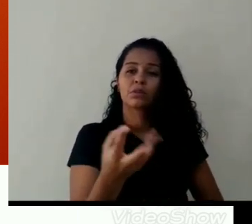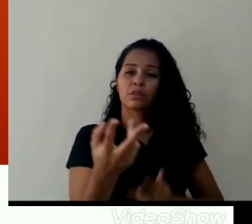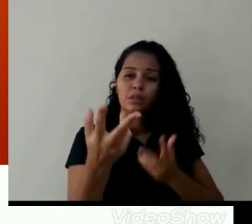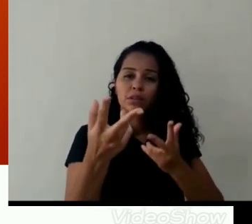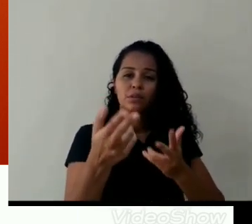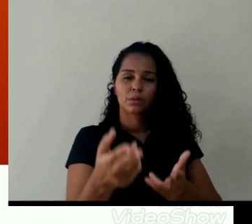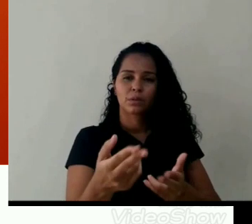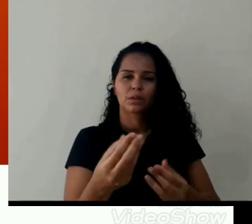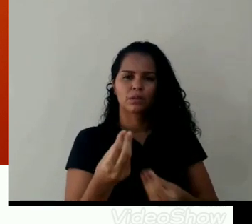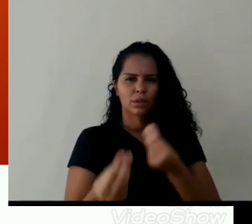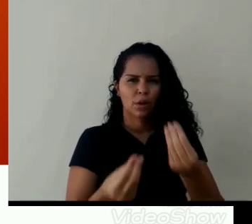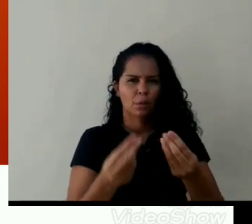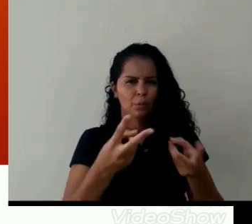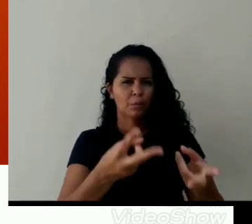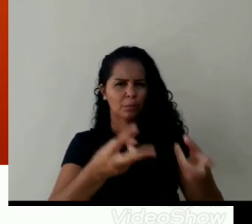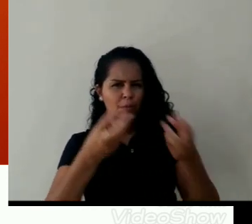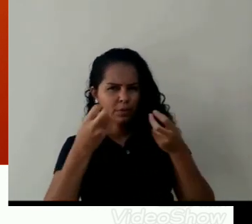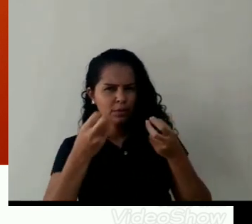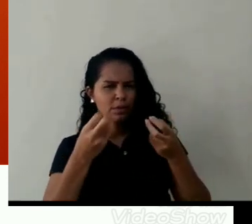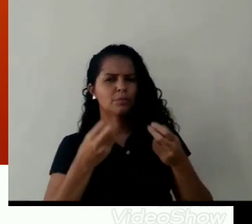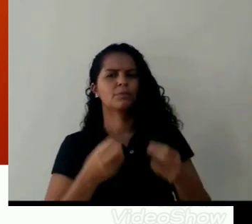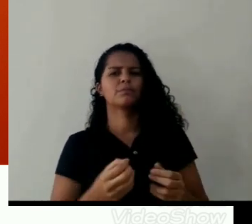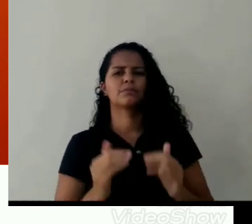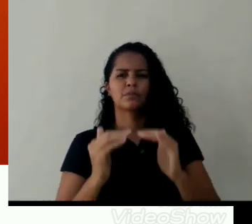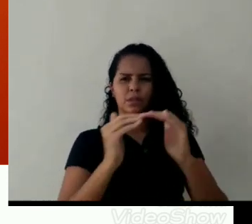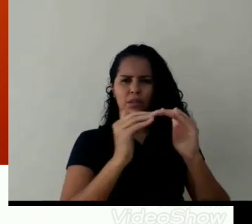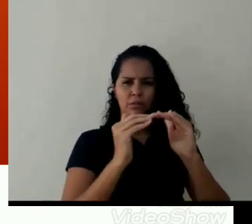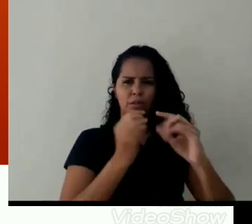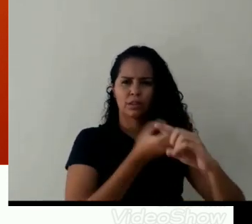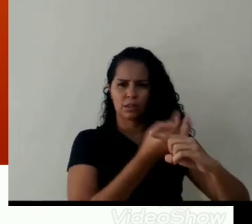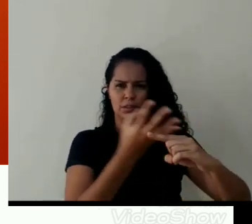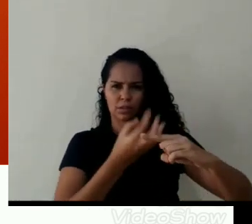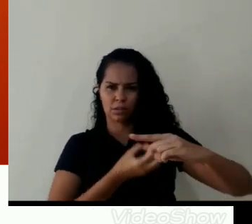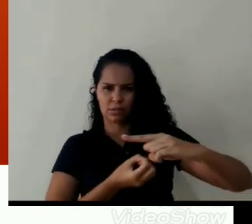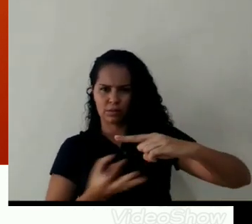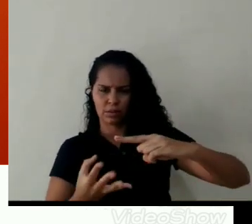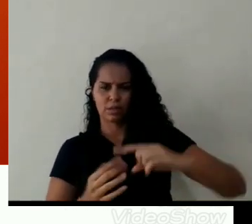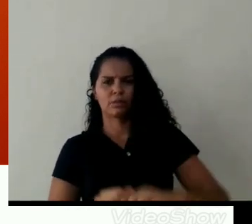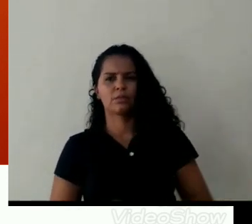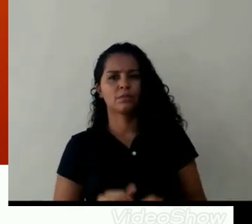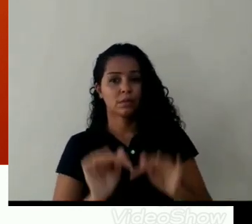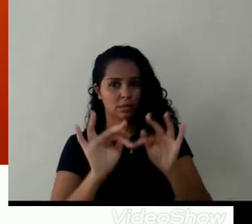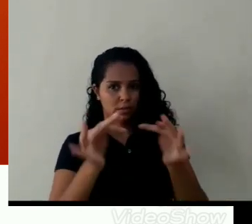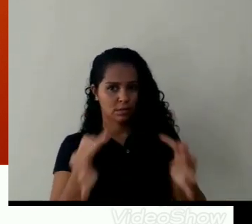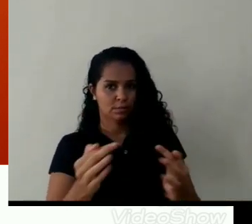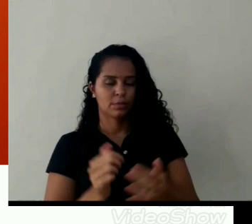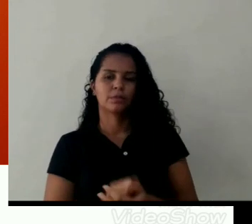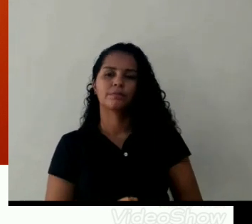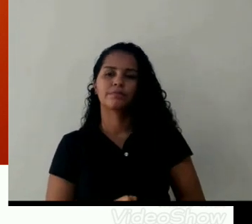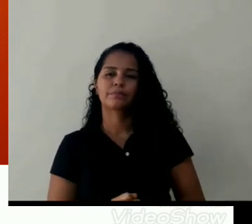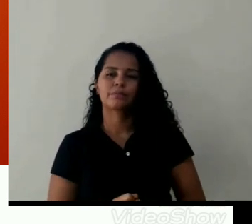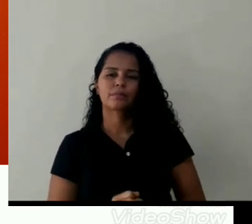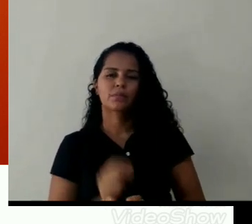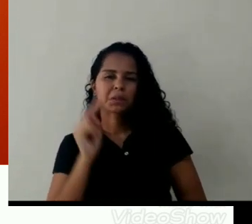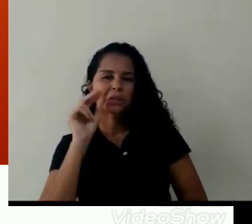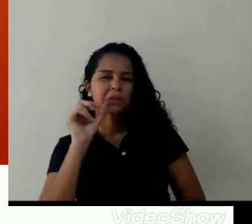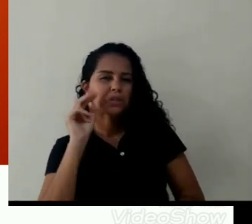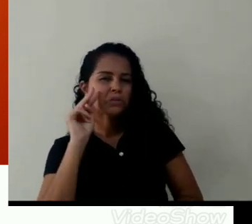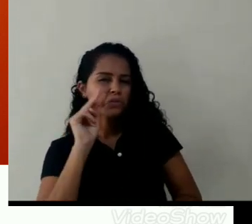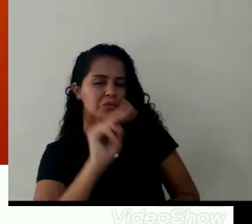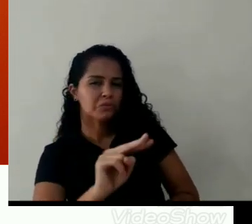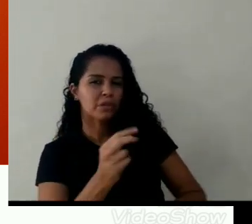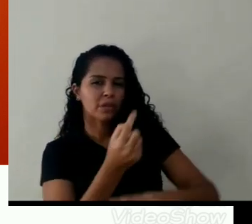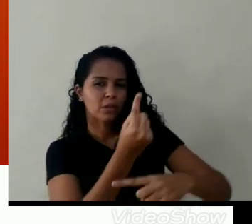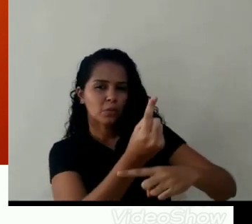são equivalentes? É muito simples. Se você olhar para 1/2, o numerador é 1 e o